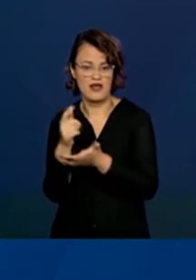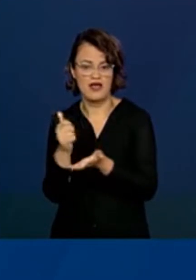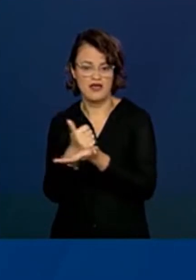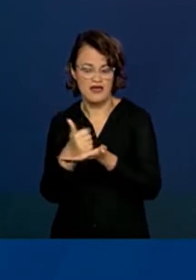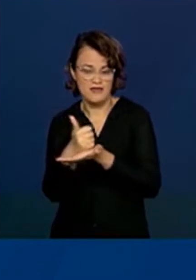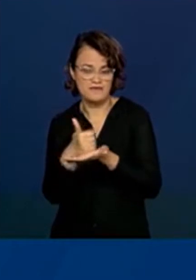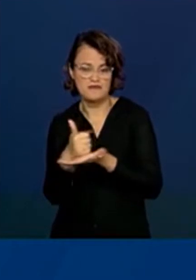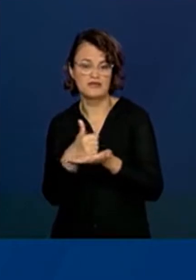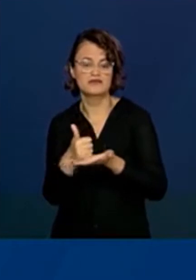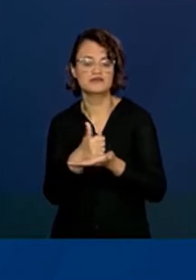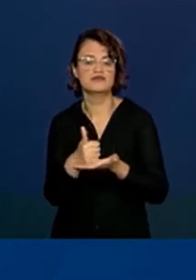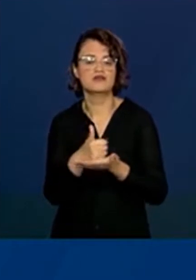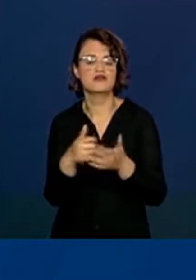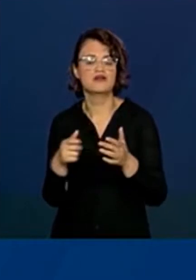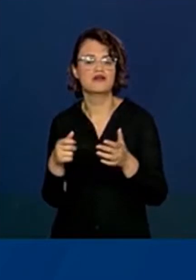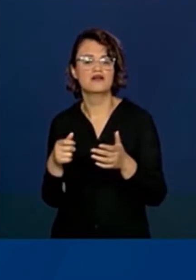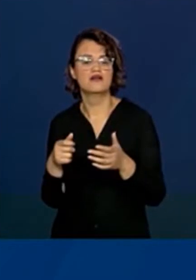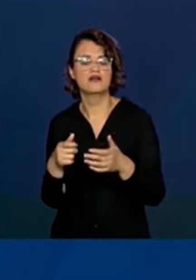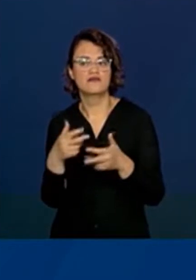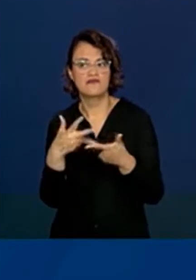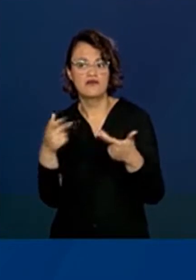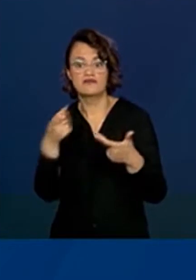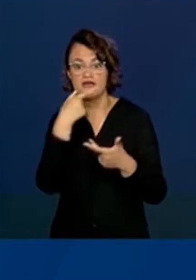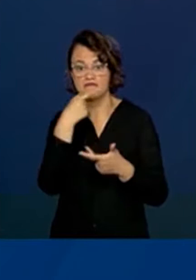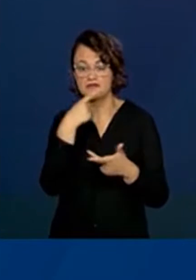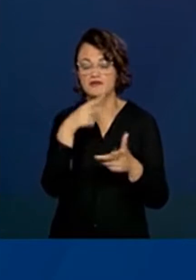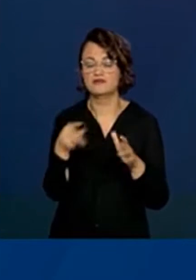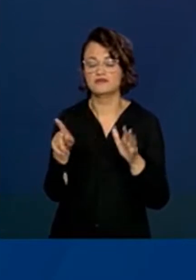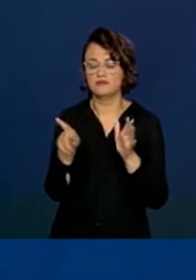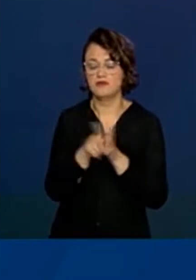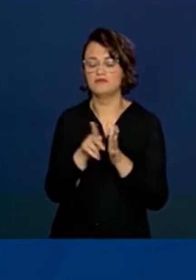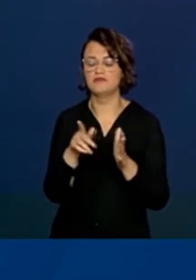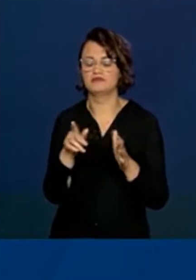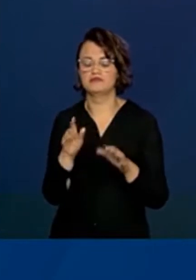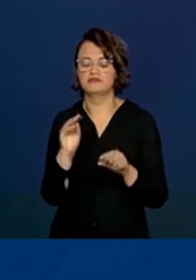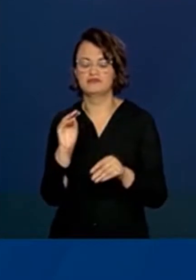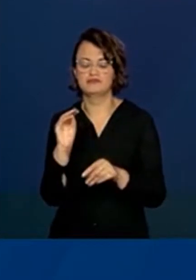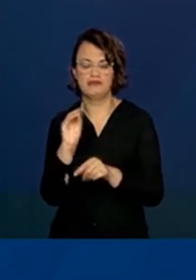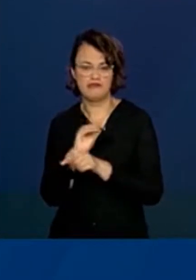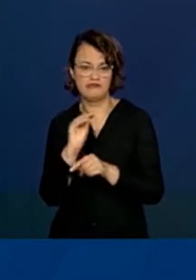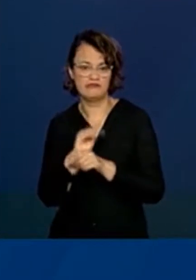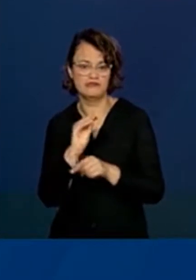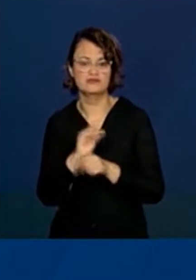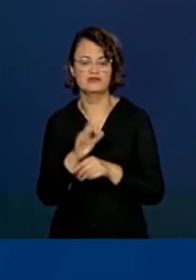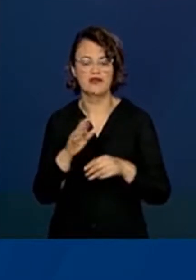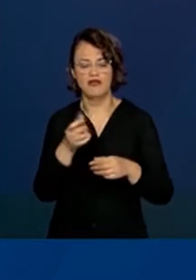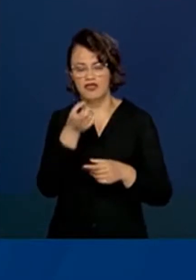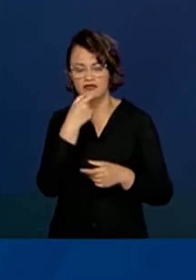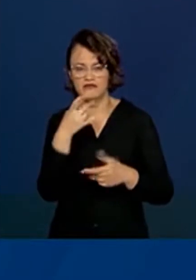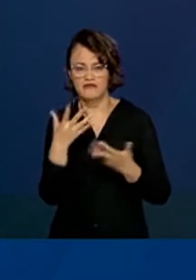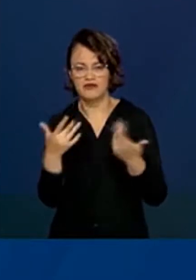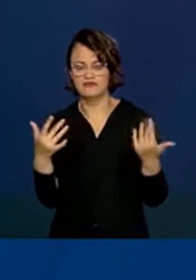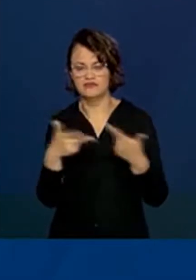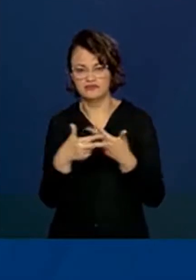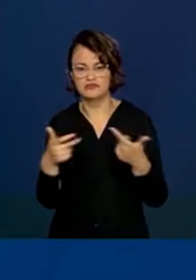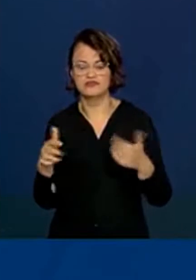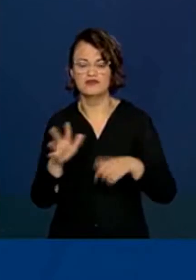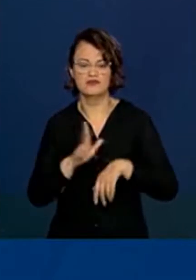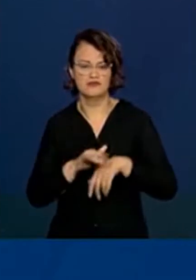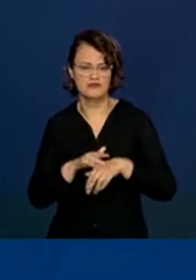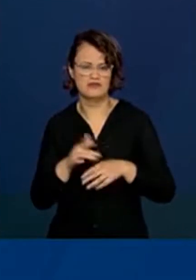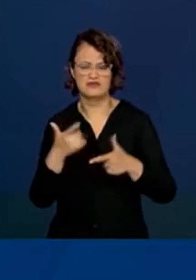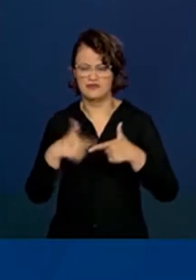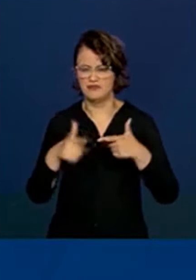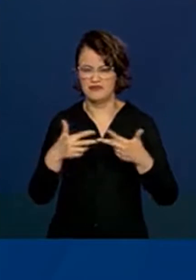farmácia básica. Então, nós estamos ajudando os municípios a adquirirem os medicamentos necessários para o enfrentamento de todos